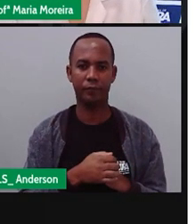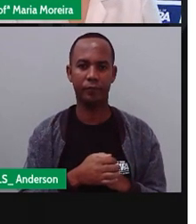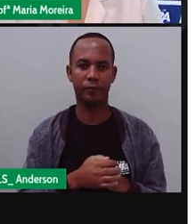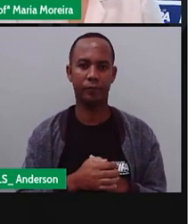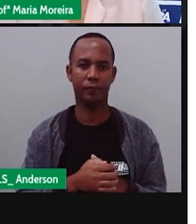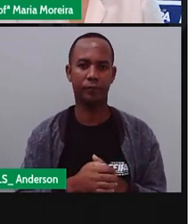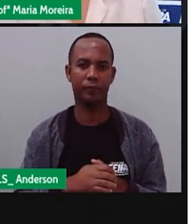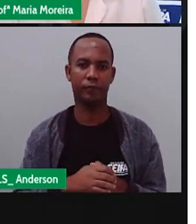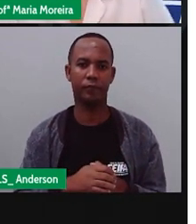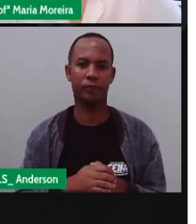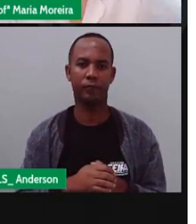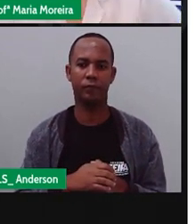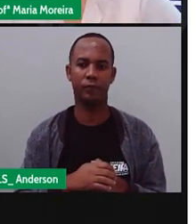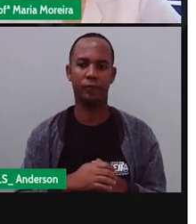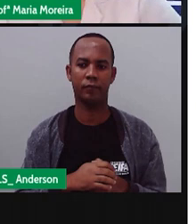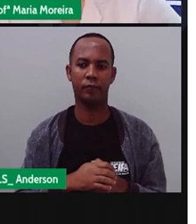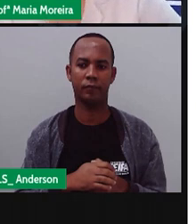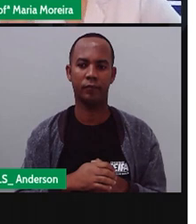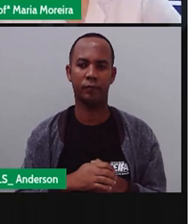Bom,